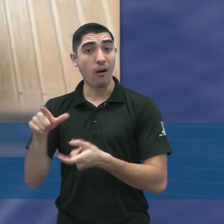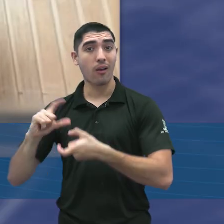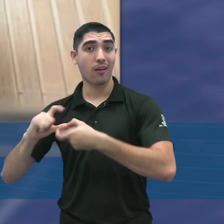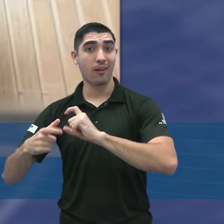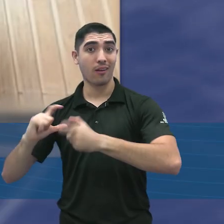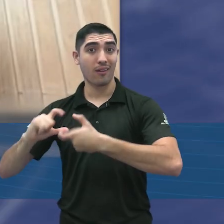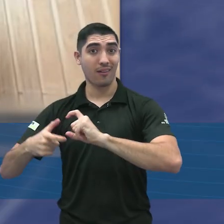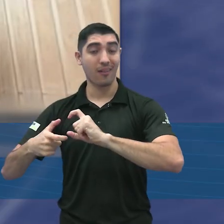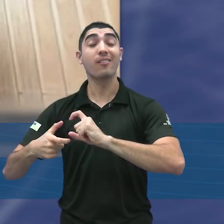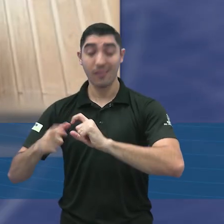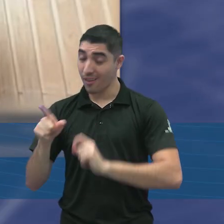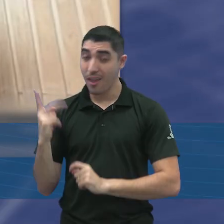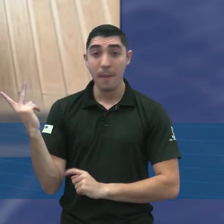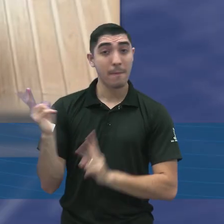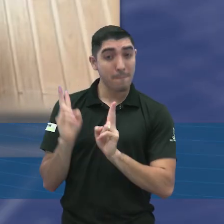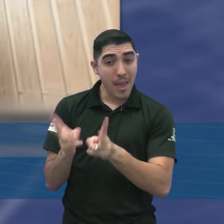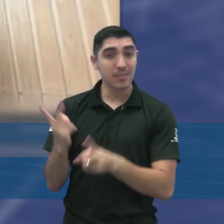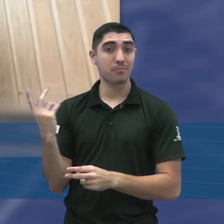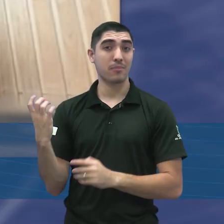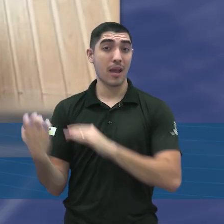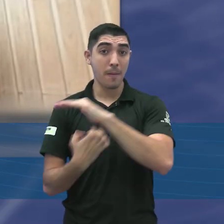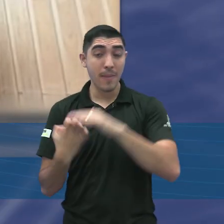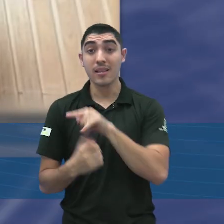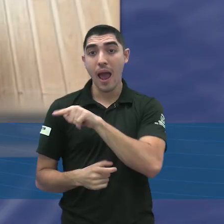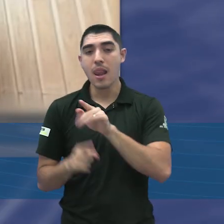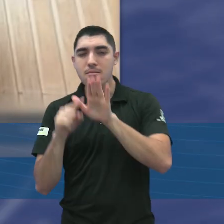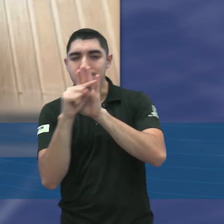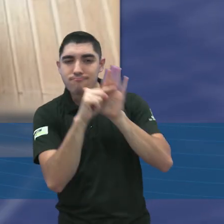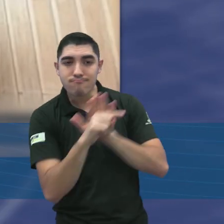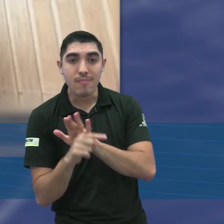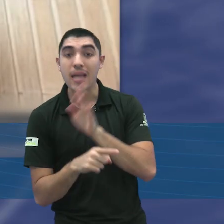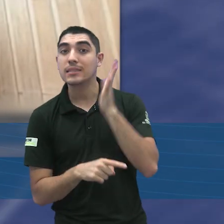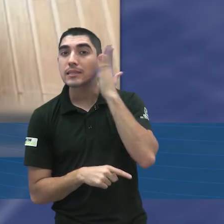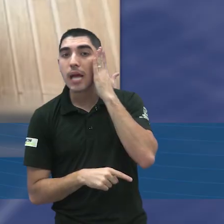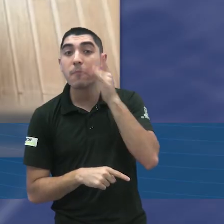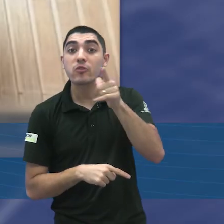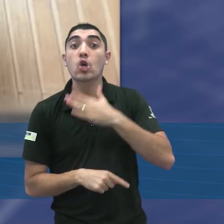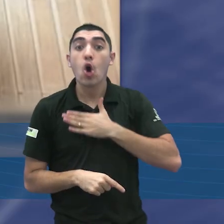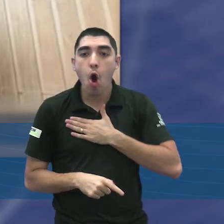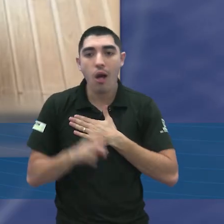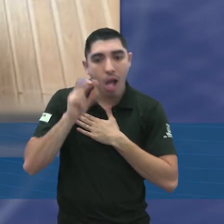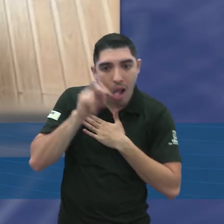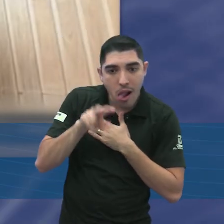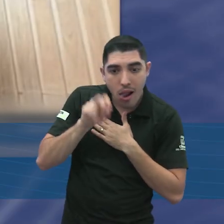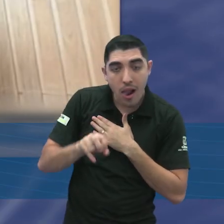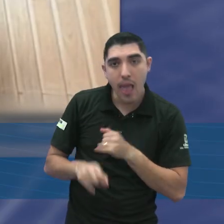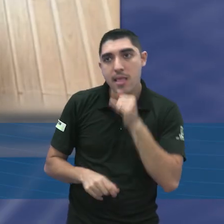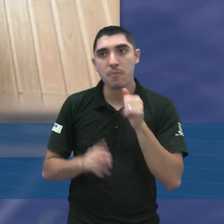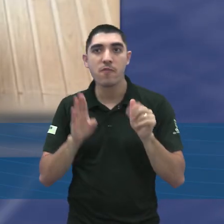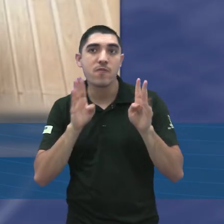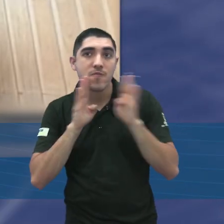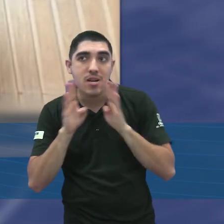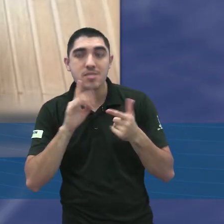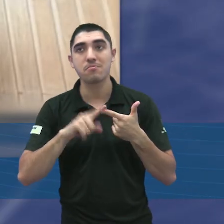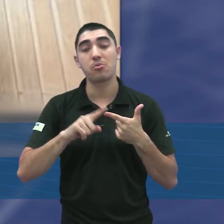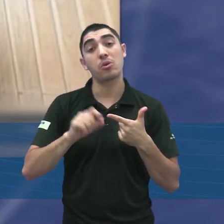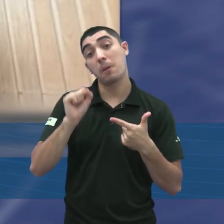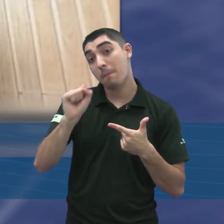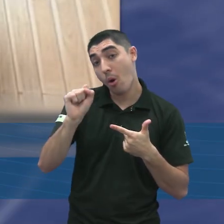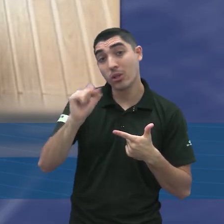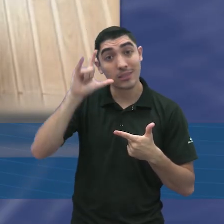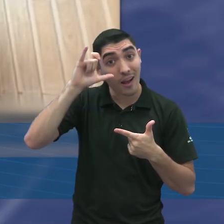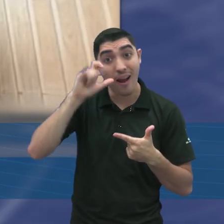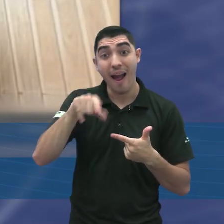são conectados internamente. Então, uma coisa que você pesquisar no seu Instagram, às vezes pode aparecer no Facebook, às vezes pode ser